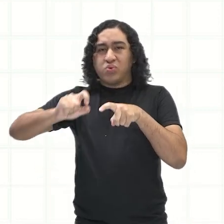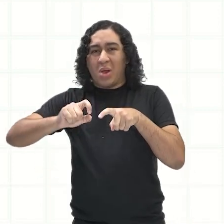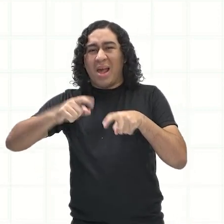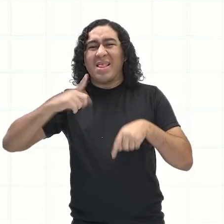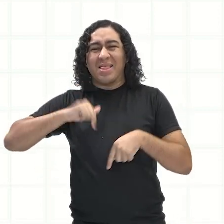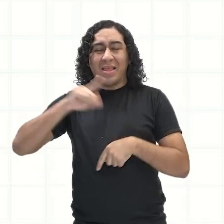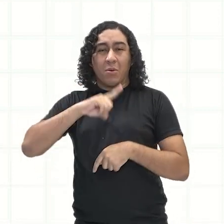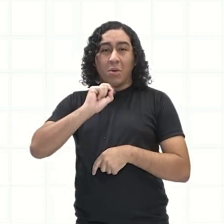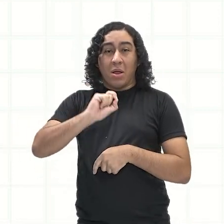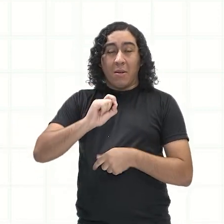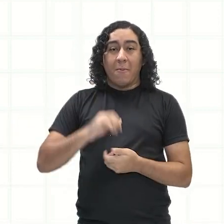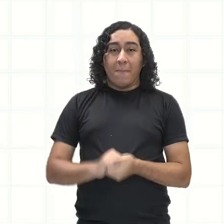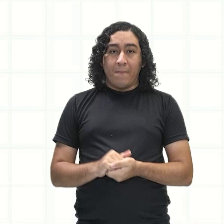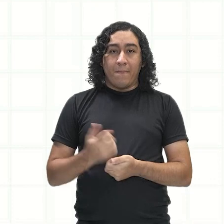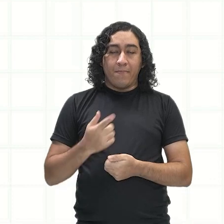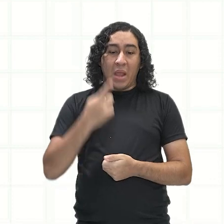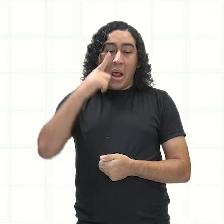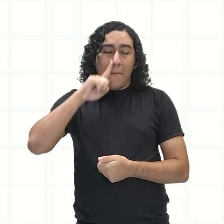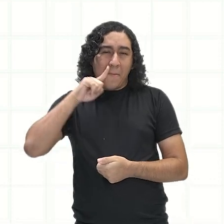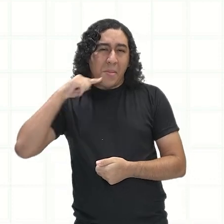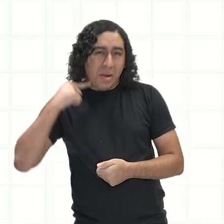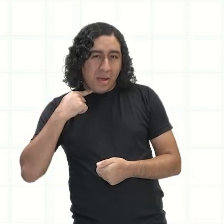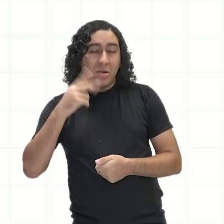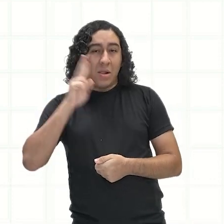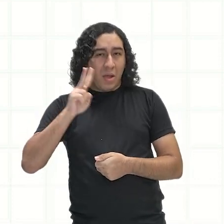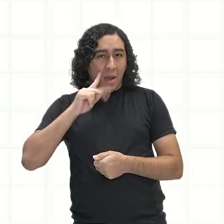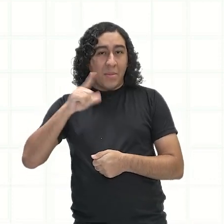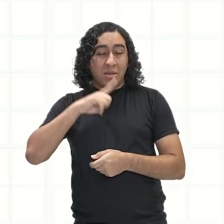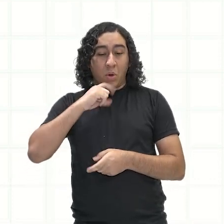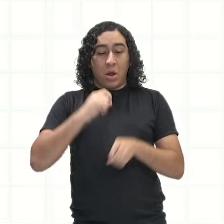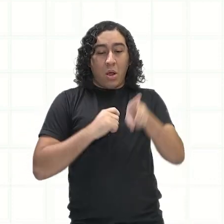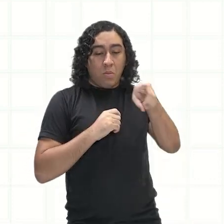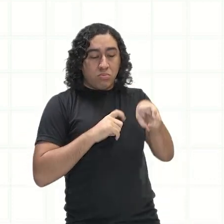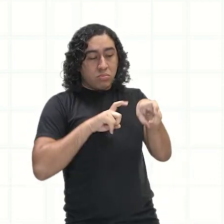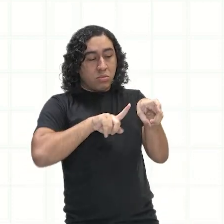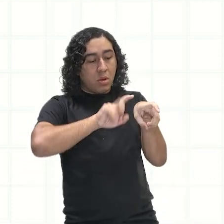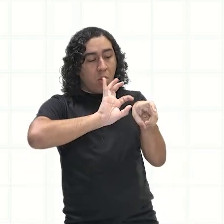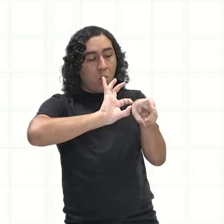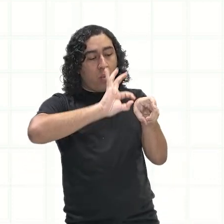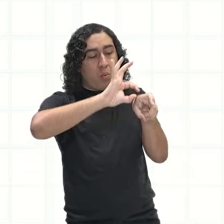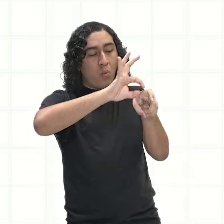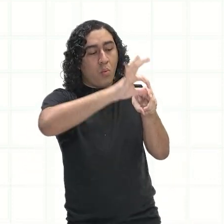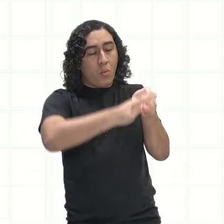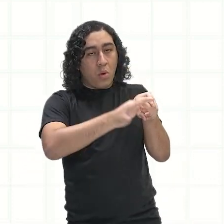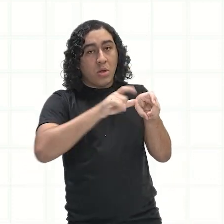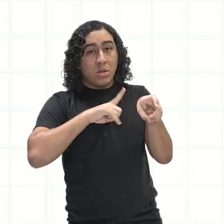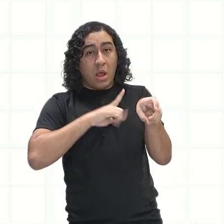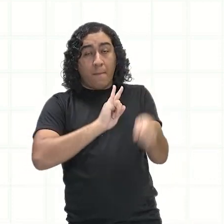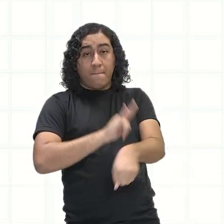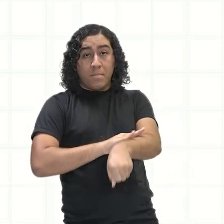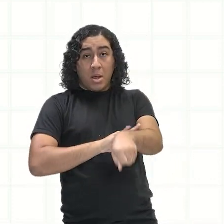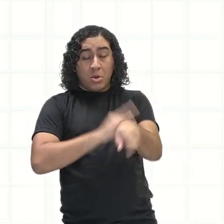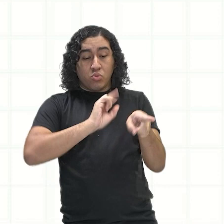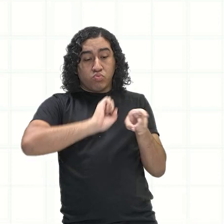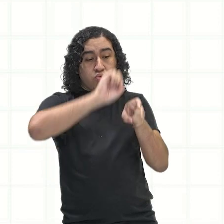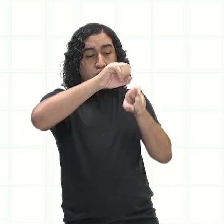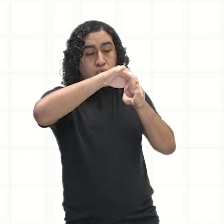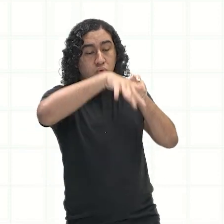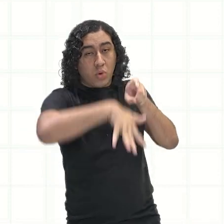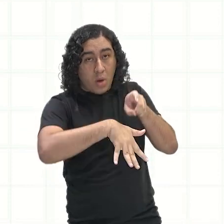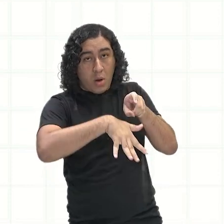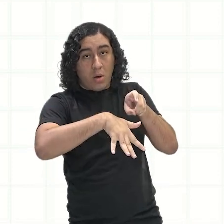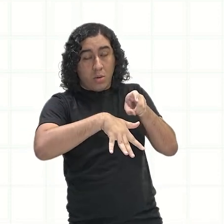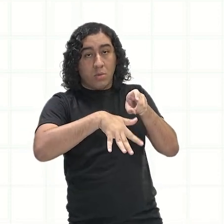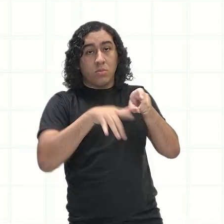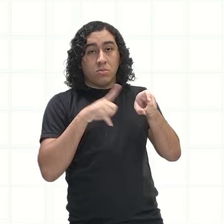a uretra, como nós já sabemos, é aquele canal que vai levar, né, a urina da bexiga até